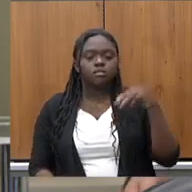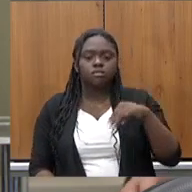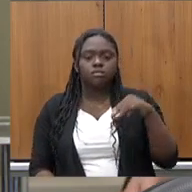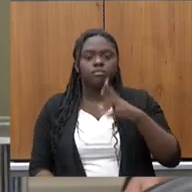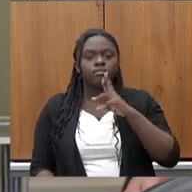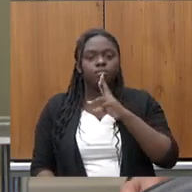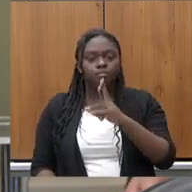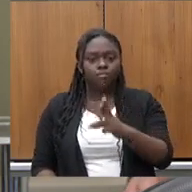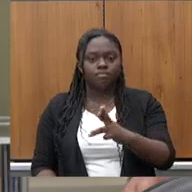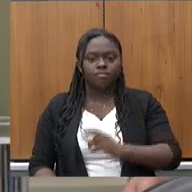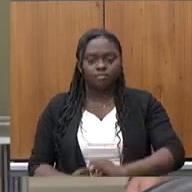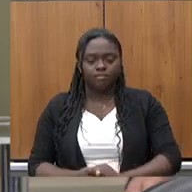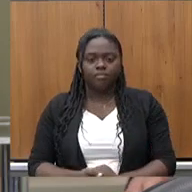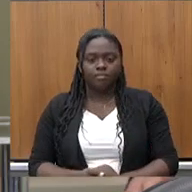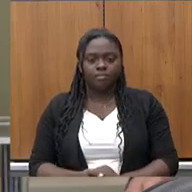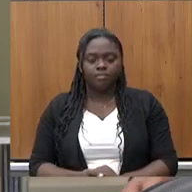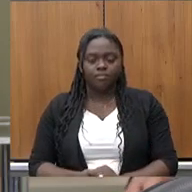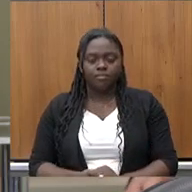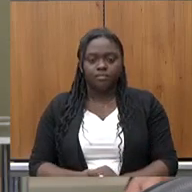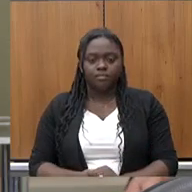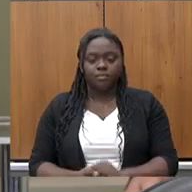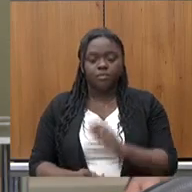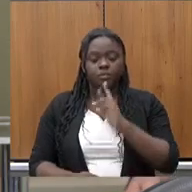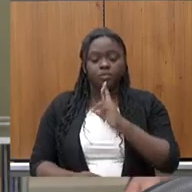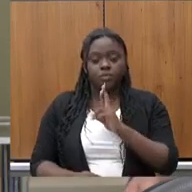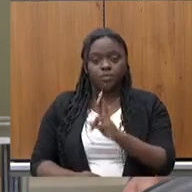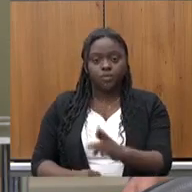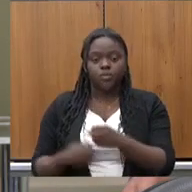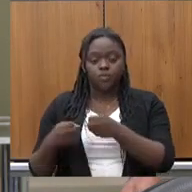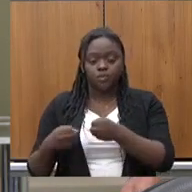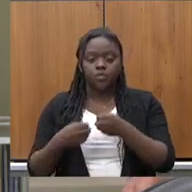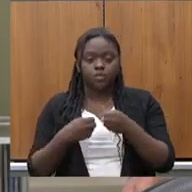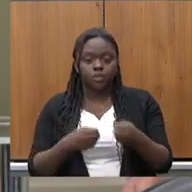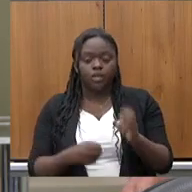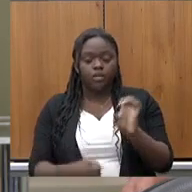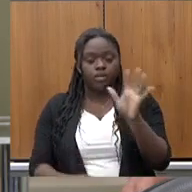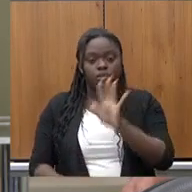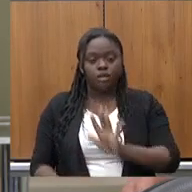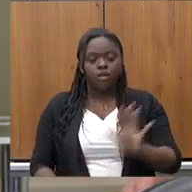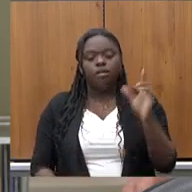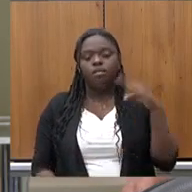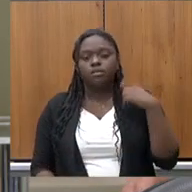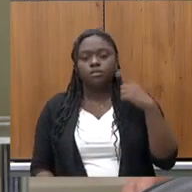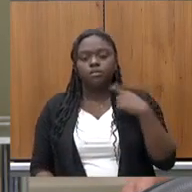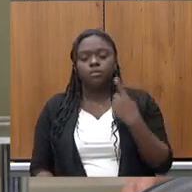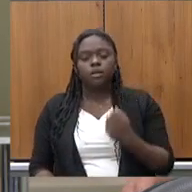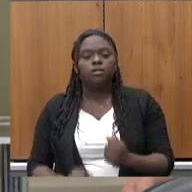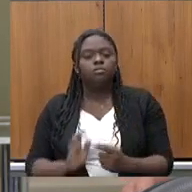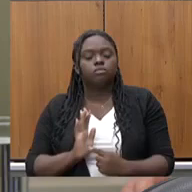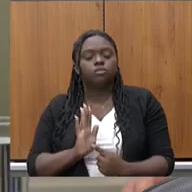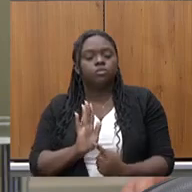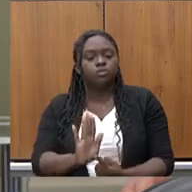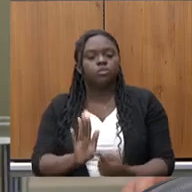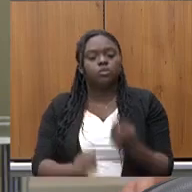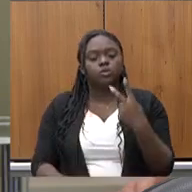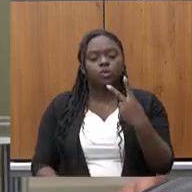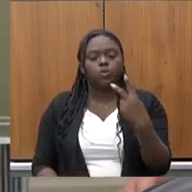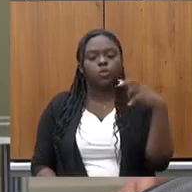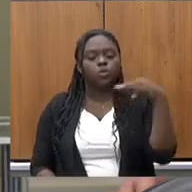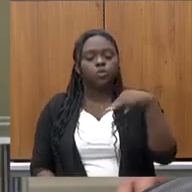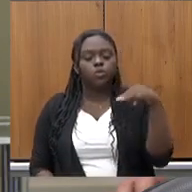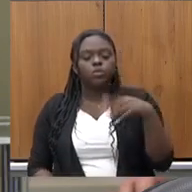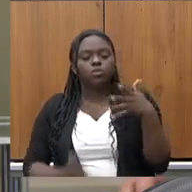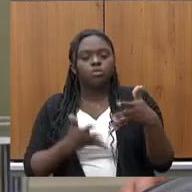respondê-la. Após a resposta da autoridade estadual, o deputado que o interpelou disporá de dois minutos para as suas